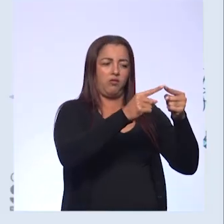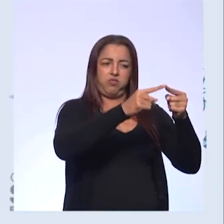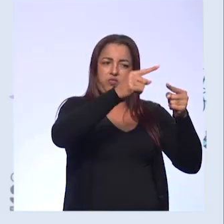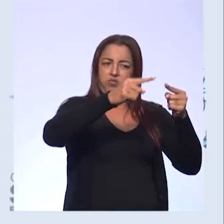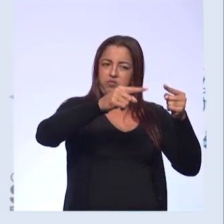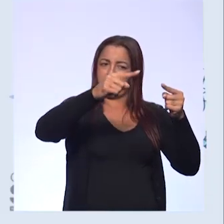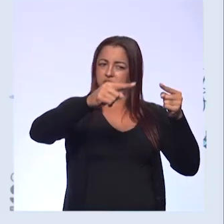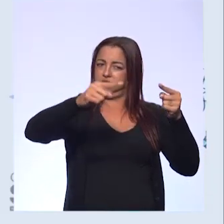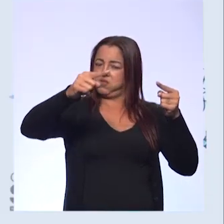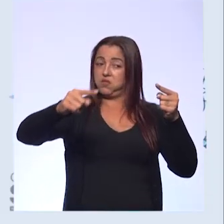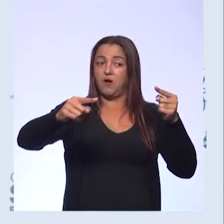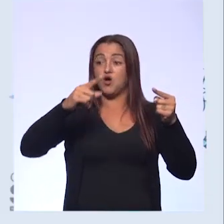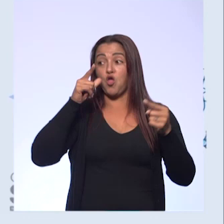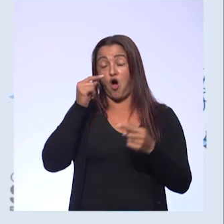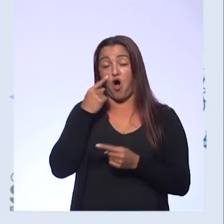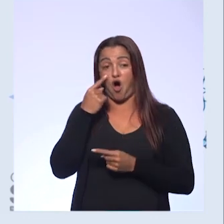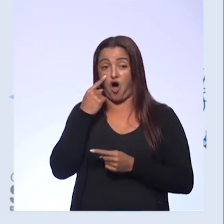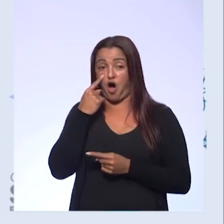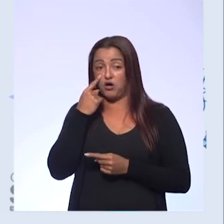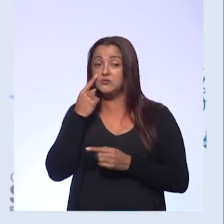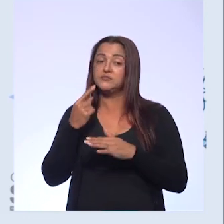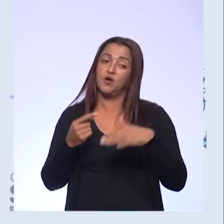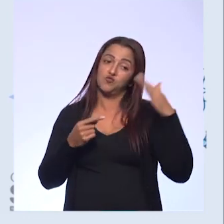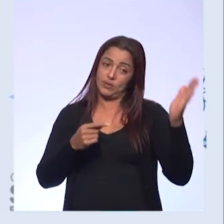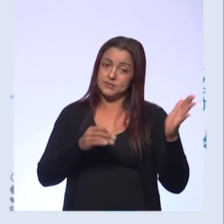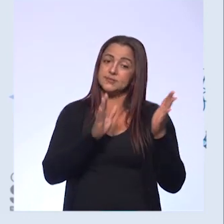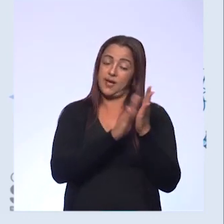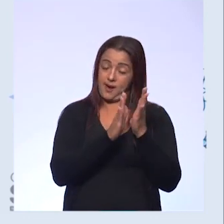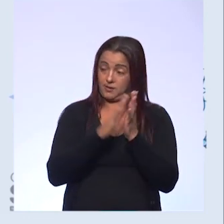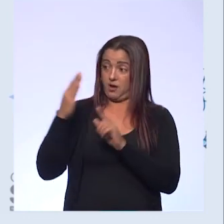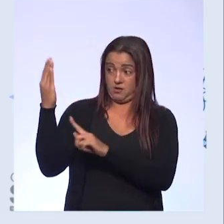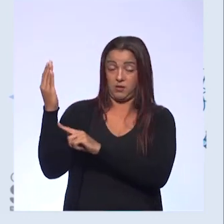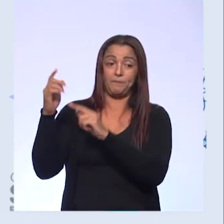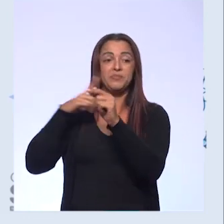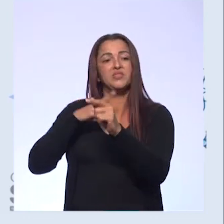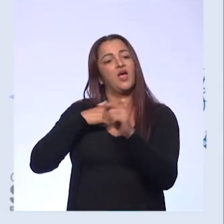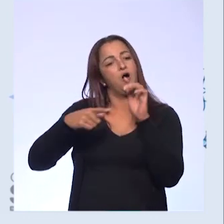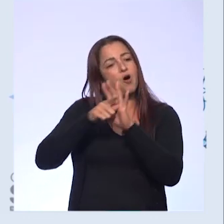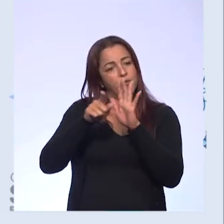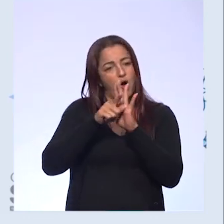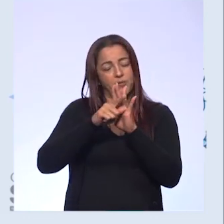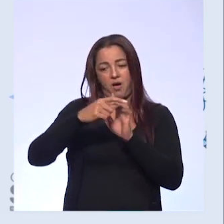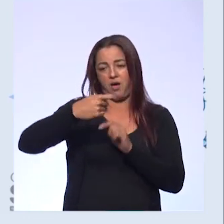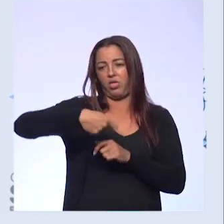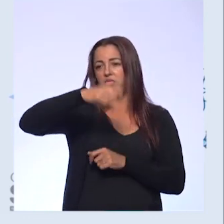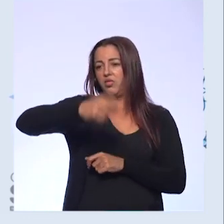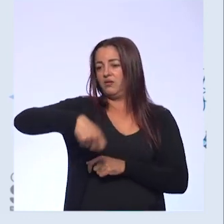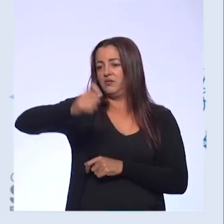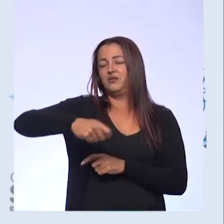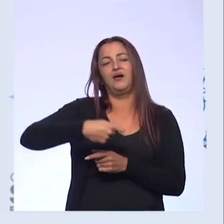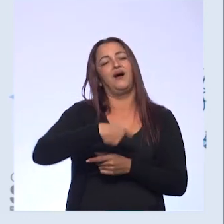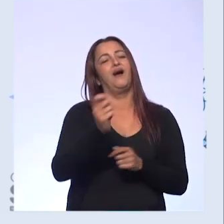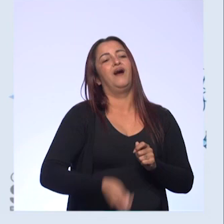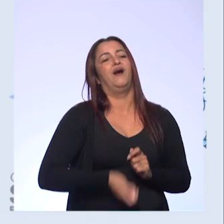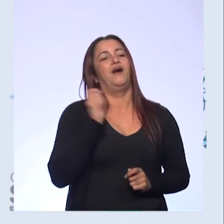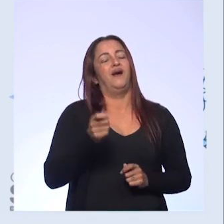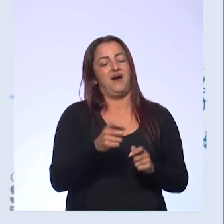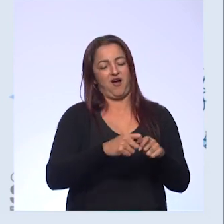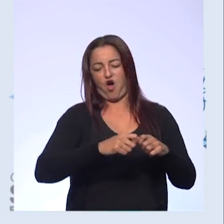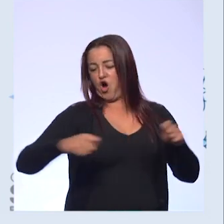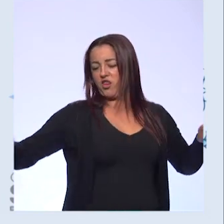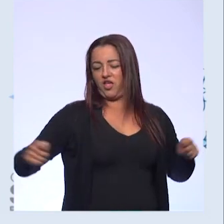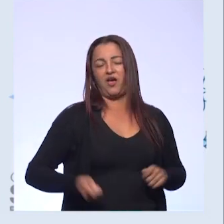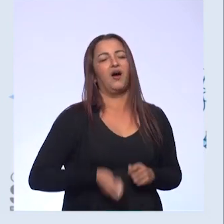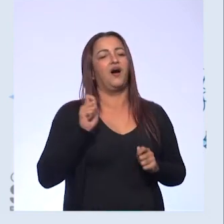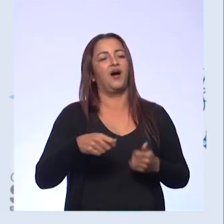tem a sua esquerda você tá vendo um exemplo de uma onda numa corda tá poderia ser uma corda você pega uma corda está brincando e a sua direita